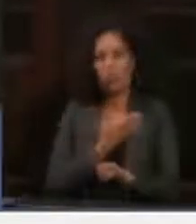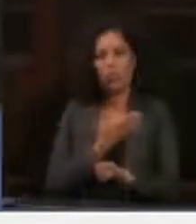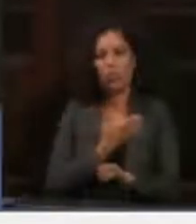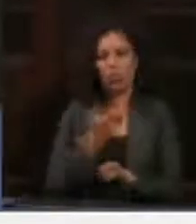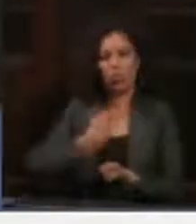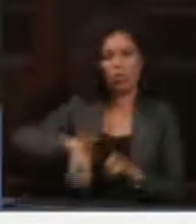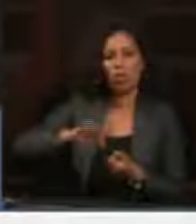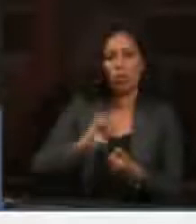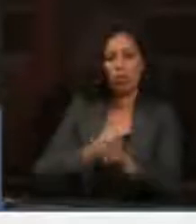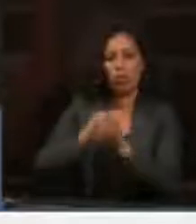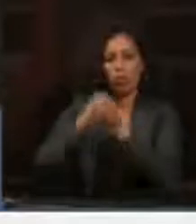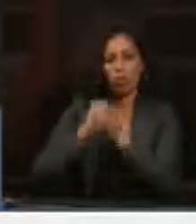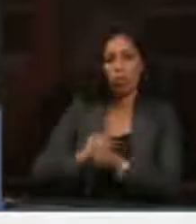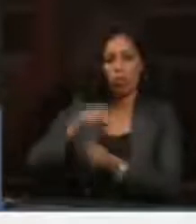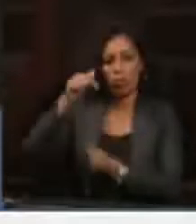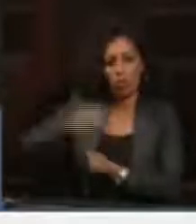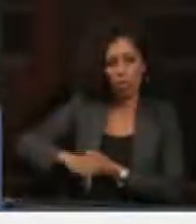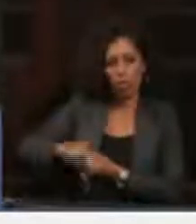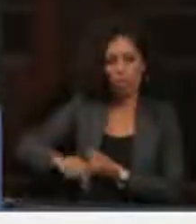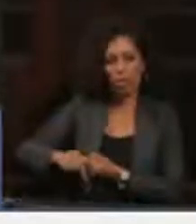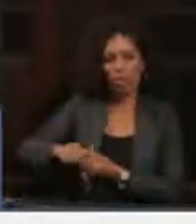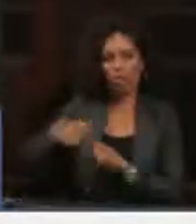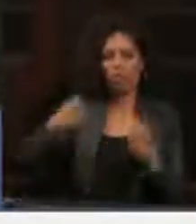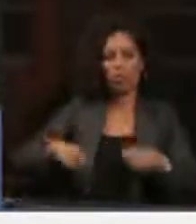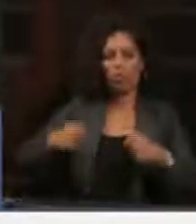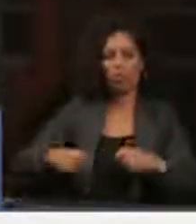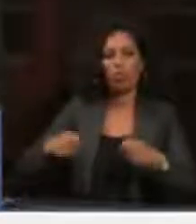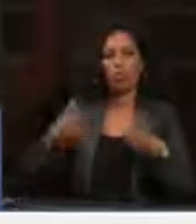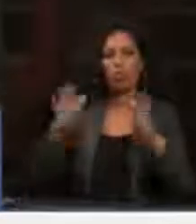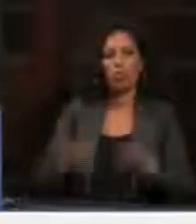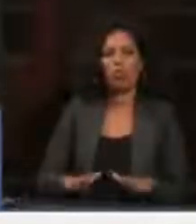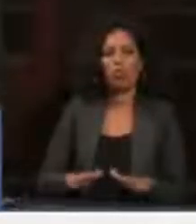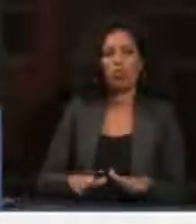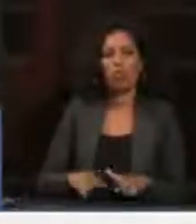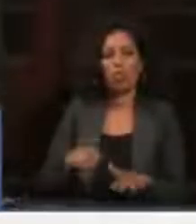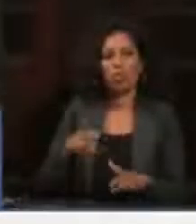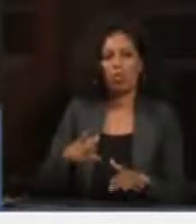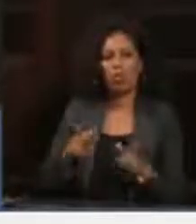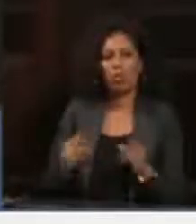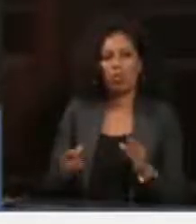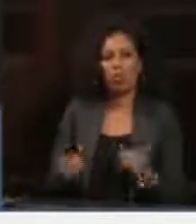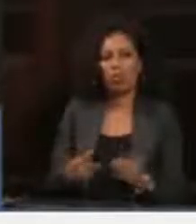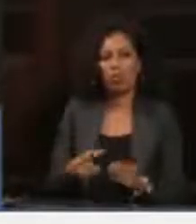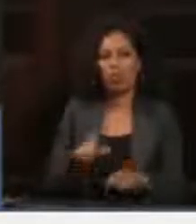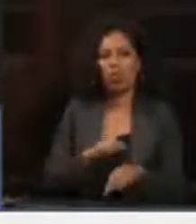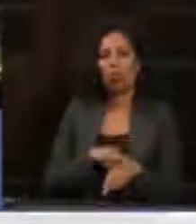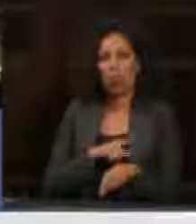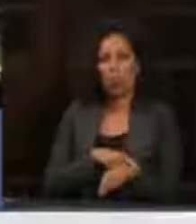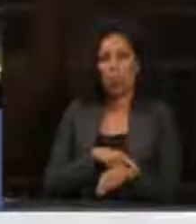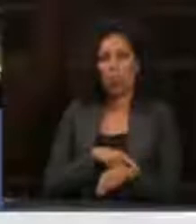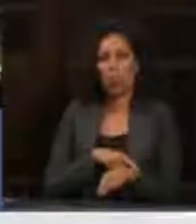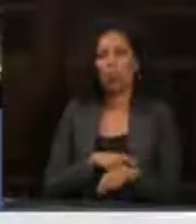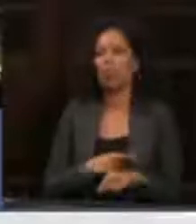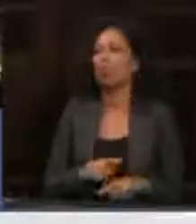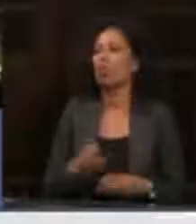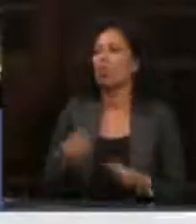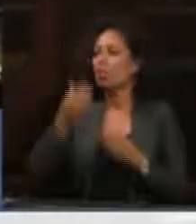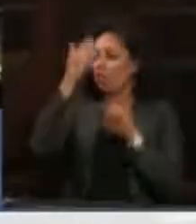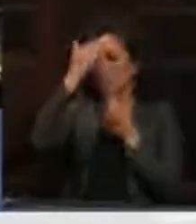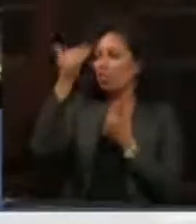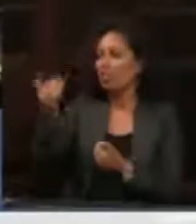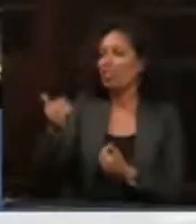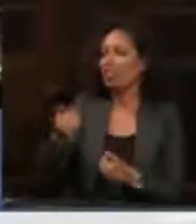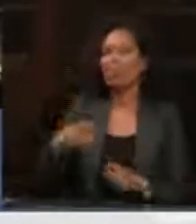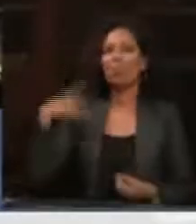juntas, que é esse o lugar que a gente deveria estar há muito tempo. Vamos juntas. Muito obrigada, excelentíssima